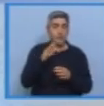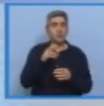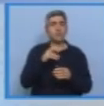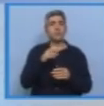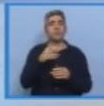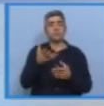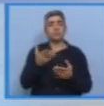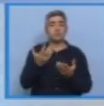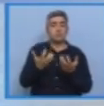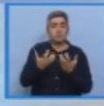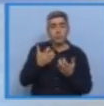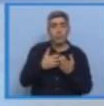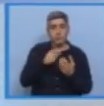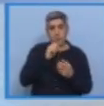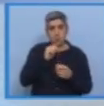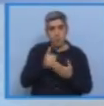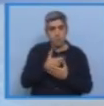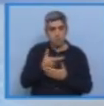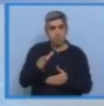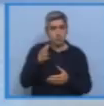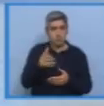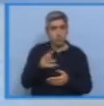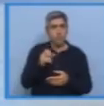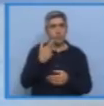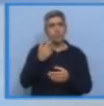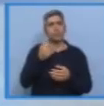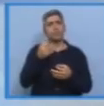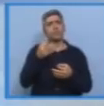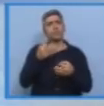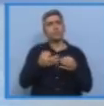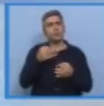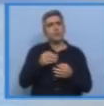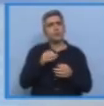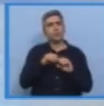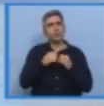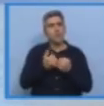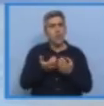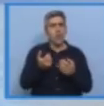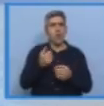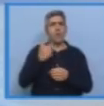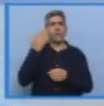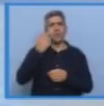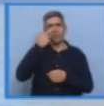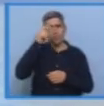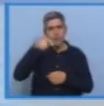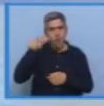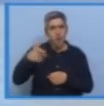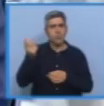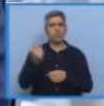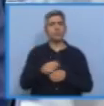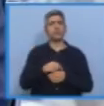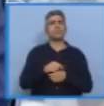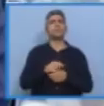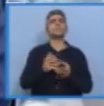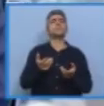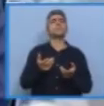digamos, colocados em causa, depois quando falamos de justiça social, de respeito por direitos humanos, não acaba